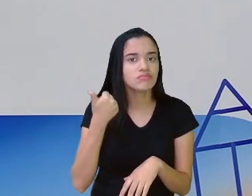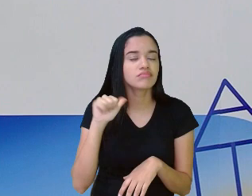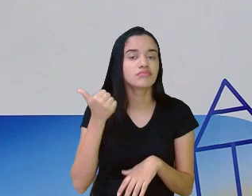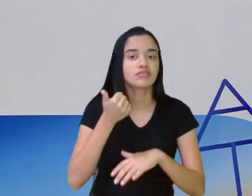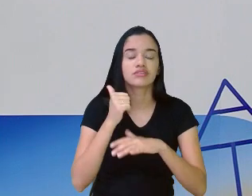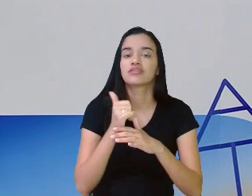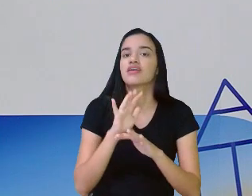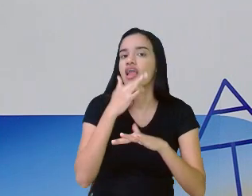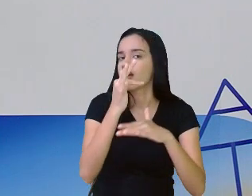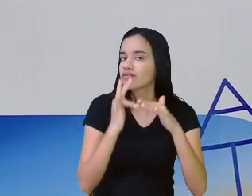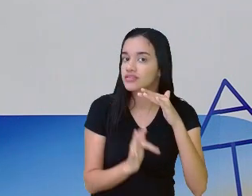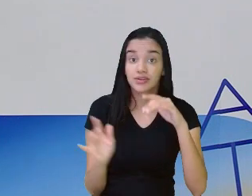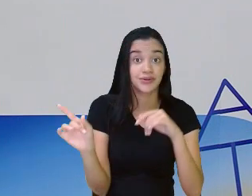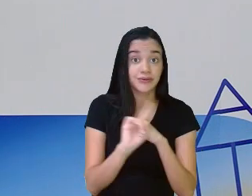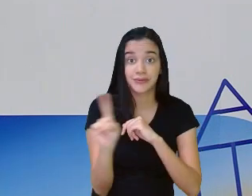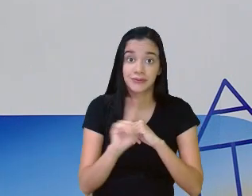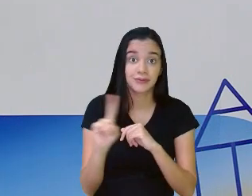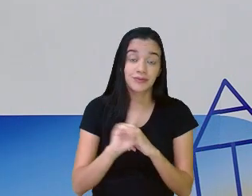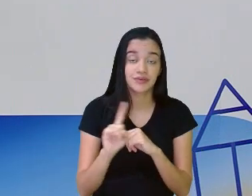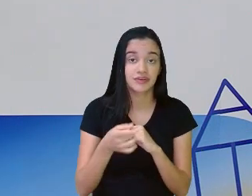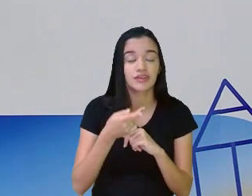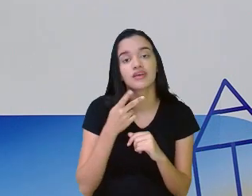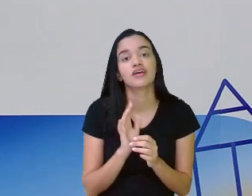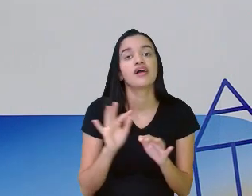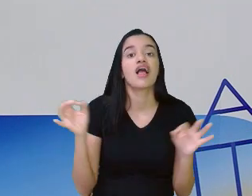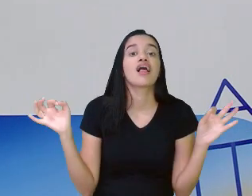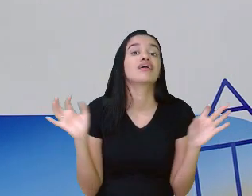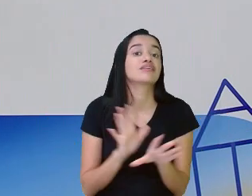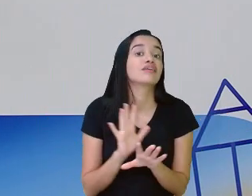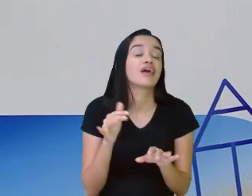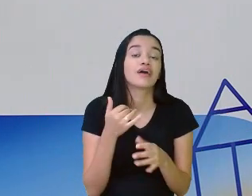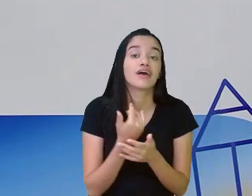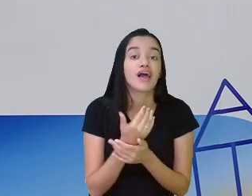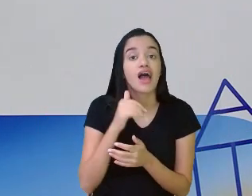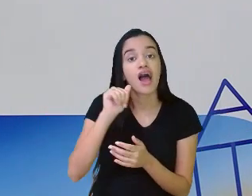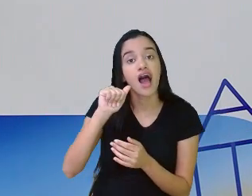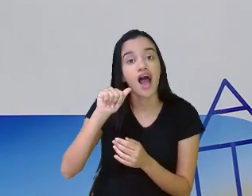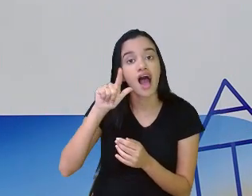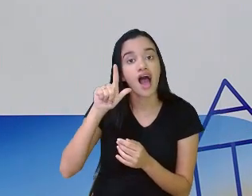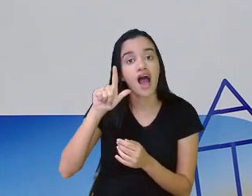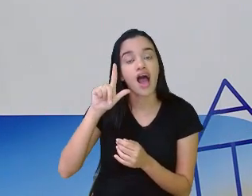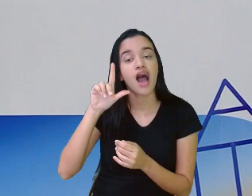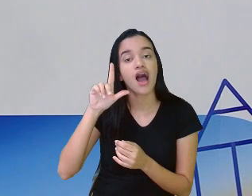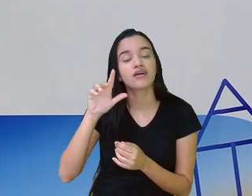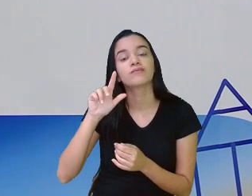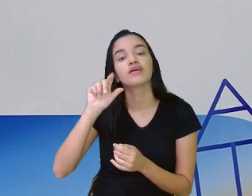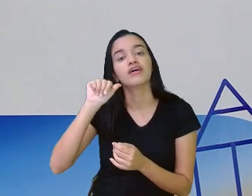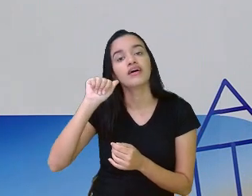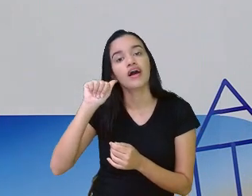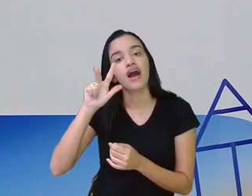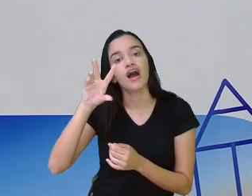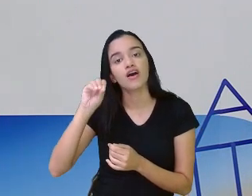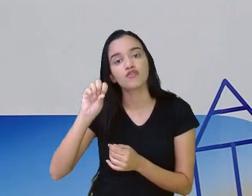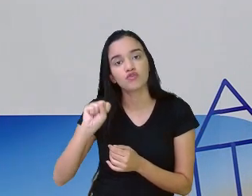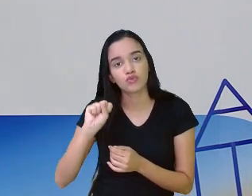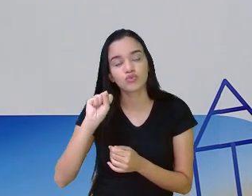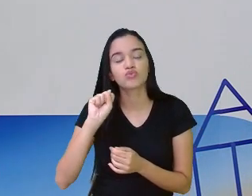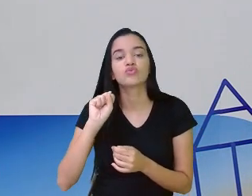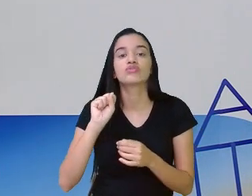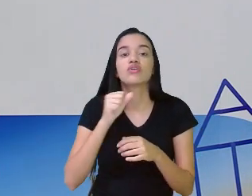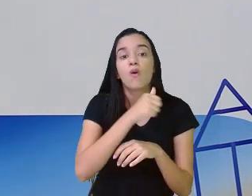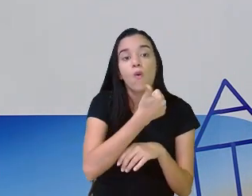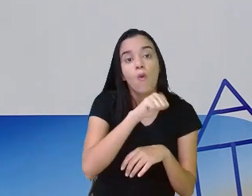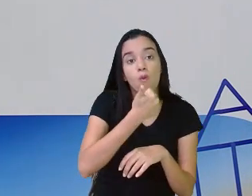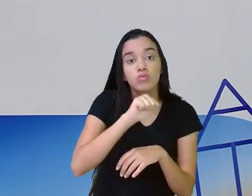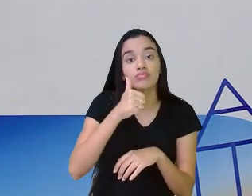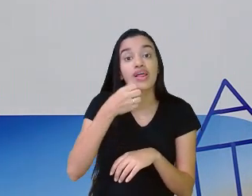fração? Não. A partir do 11, a gente coloca a terminação avos. 11 avos, 12